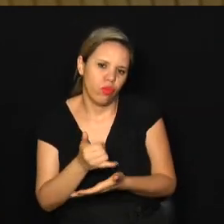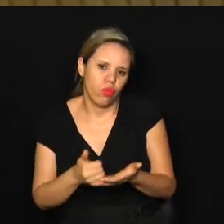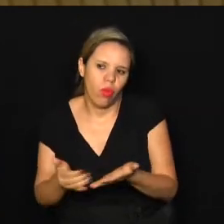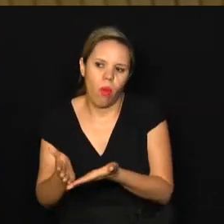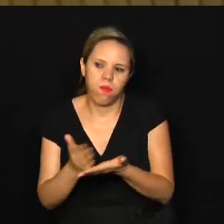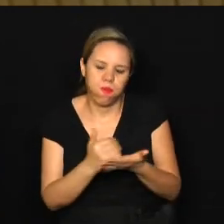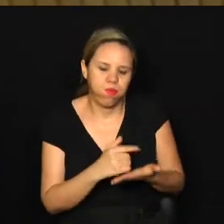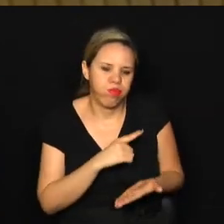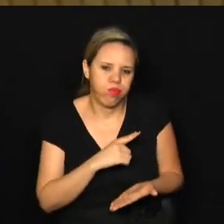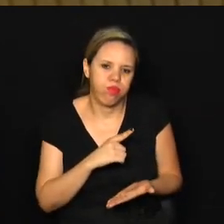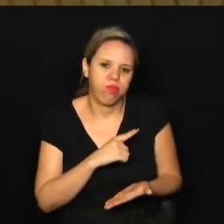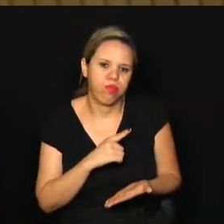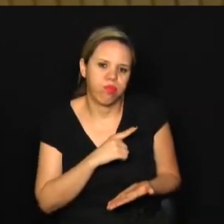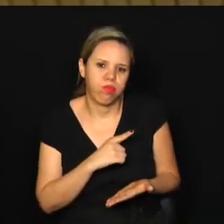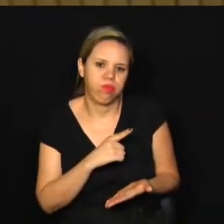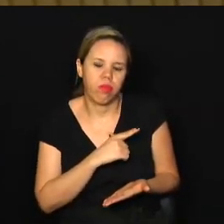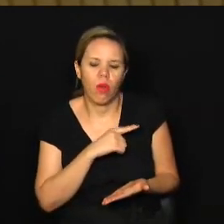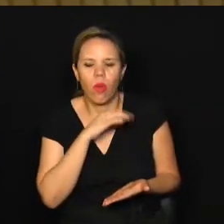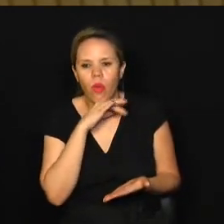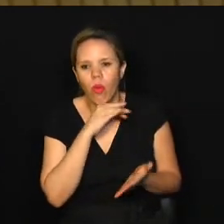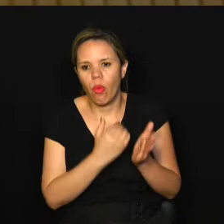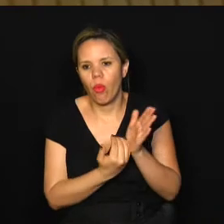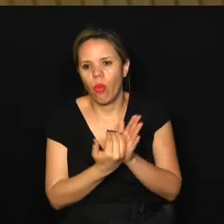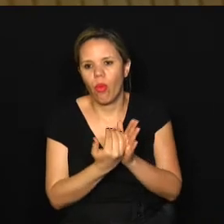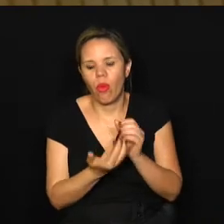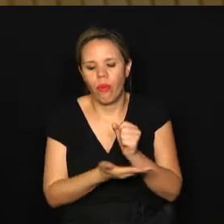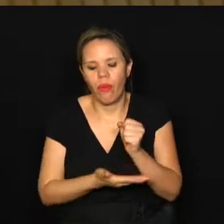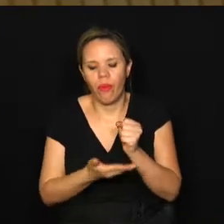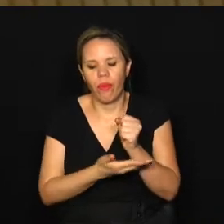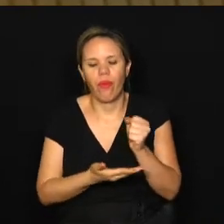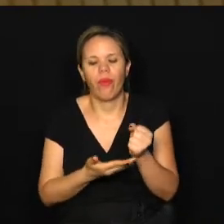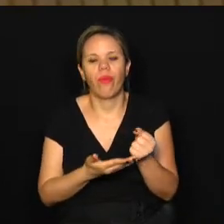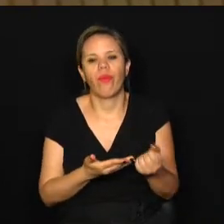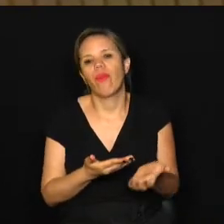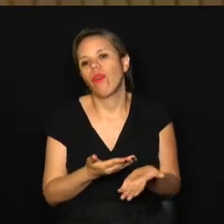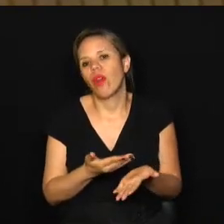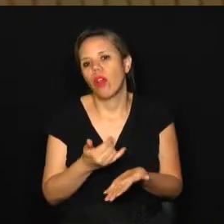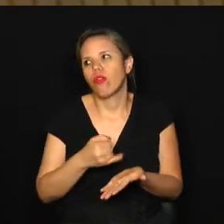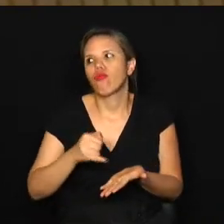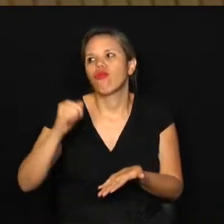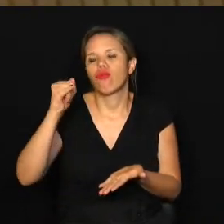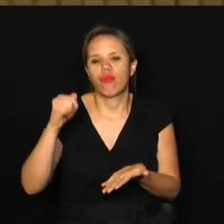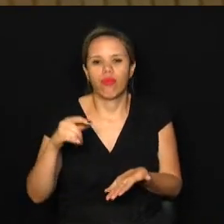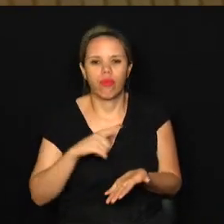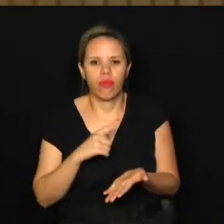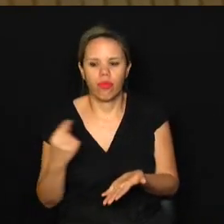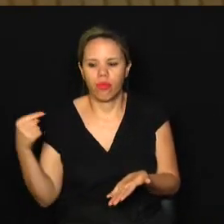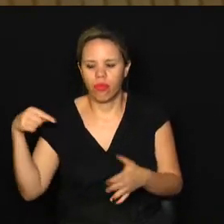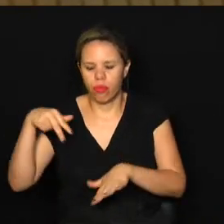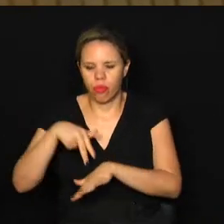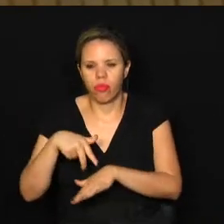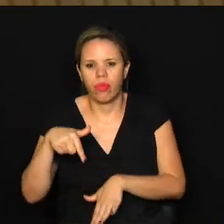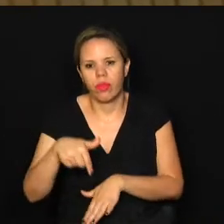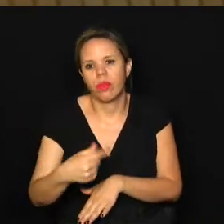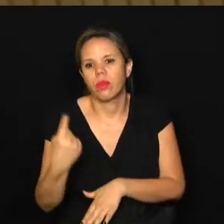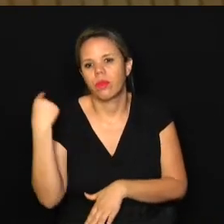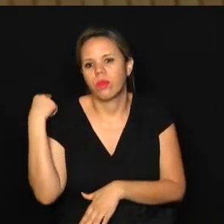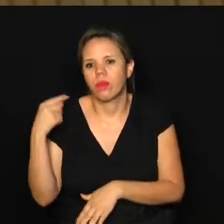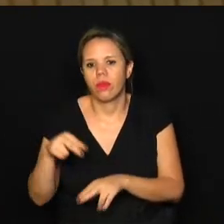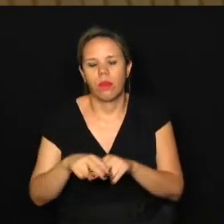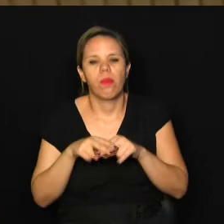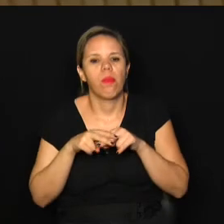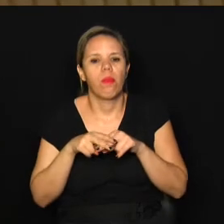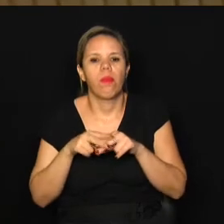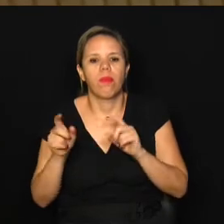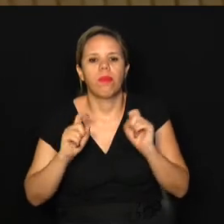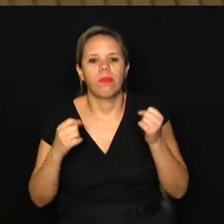crescimento marginal, mas inferior à inflação. Quando nós tivemos aqui, por ocasião da